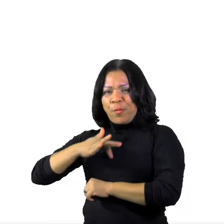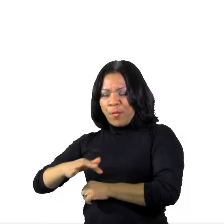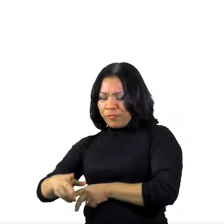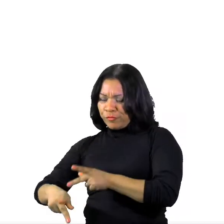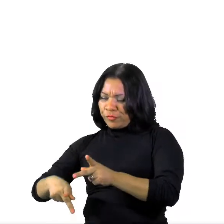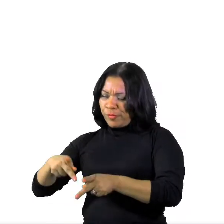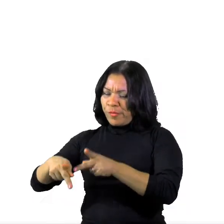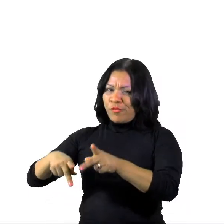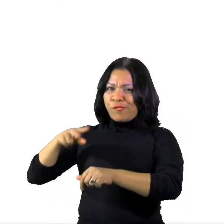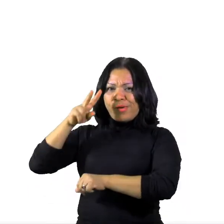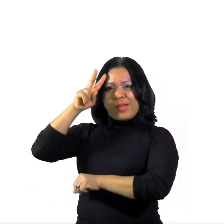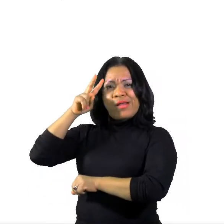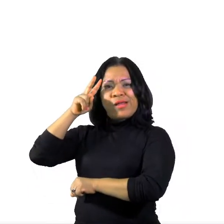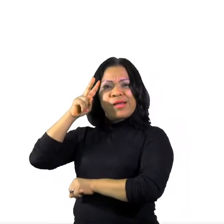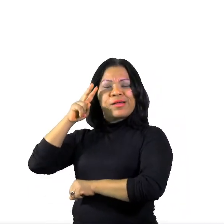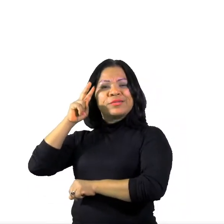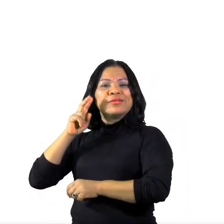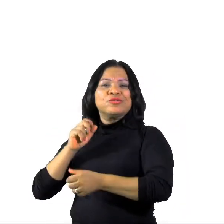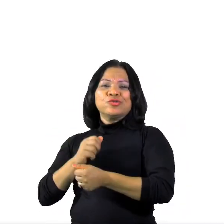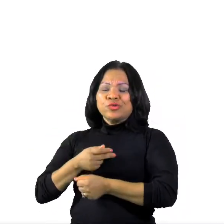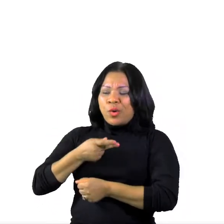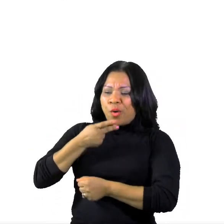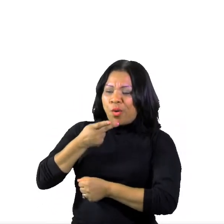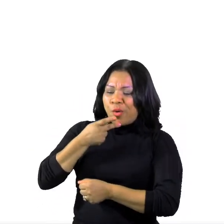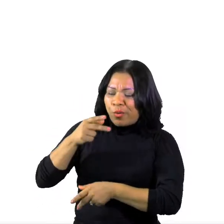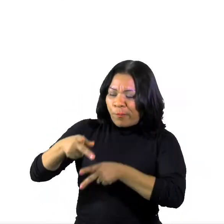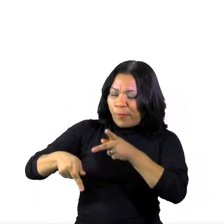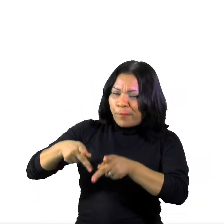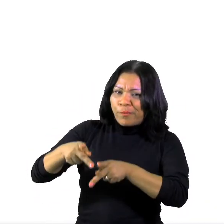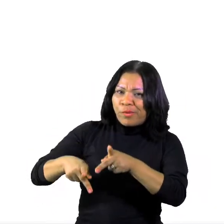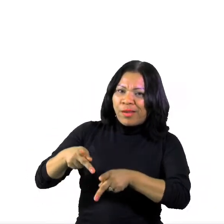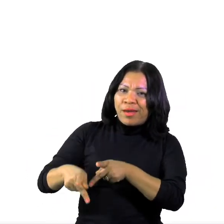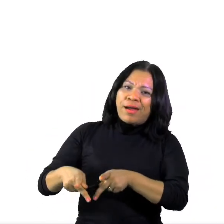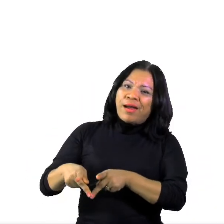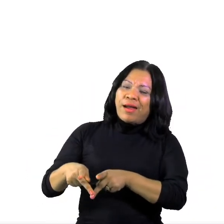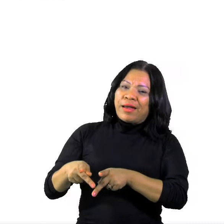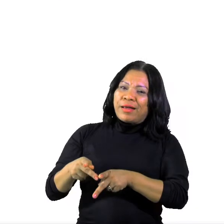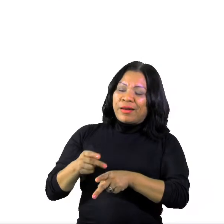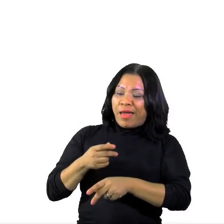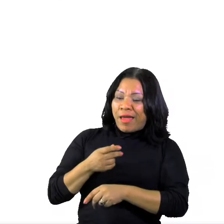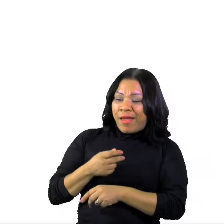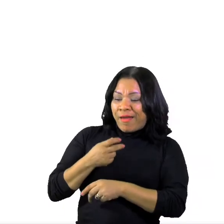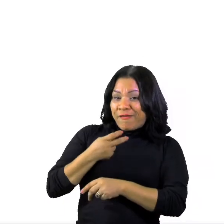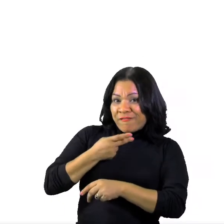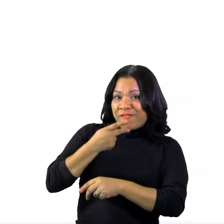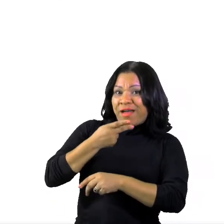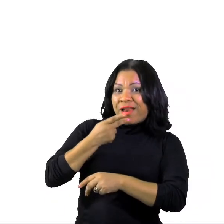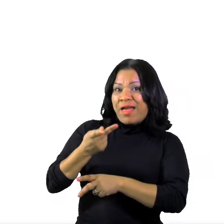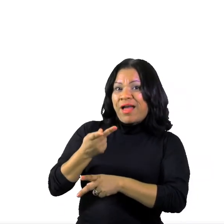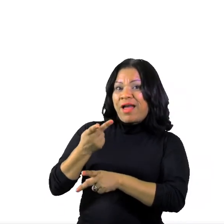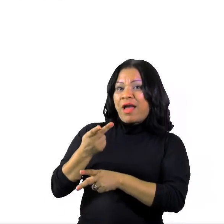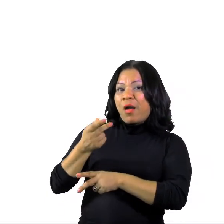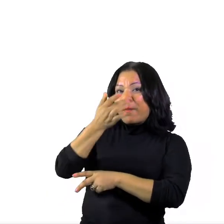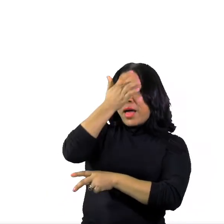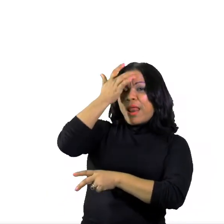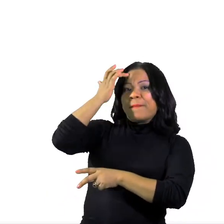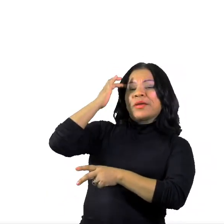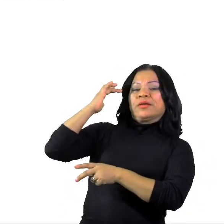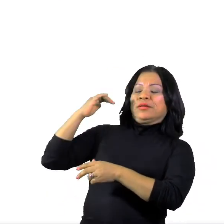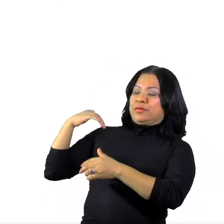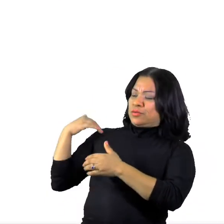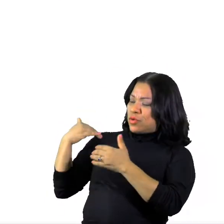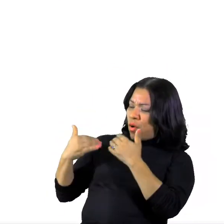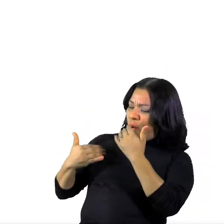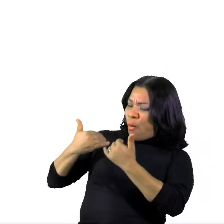causos e contos populares, contados pelas pessoas mais velhas, histórias que nos